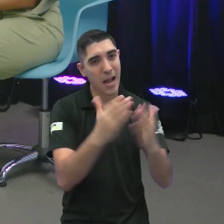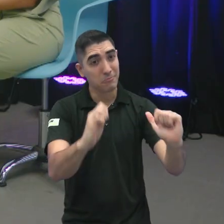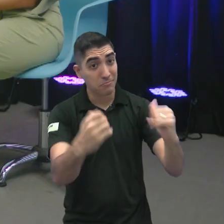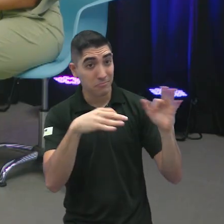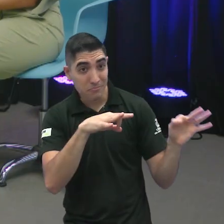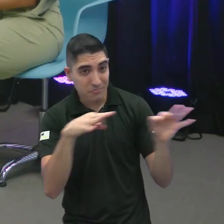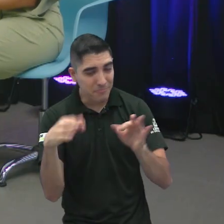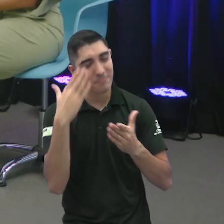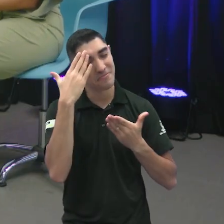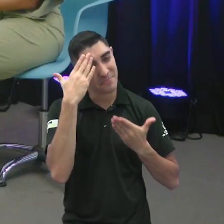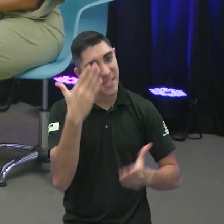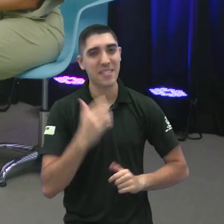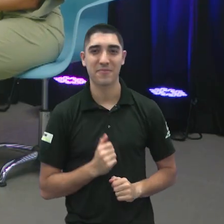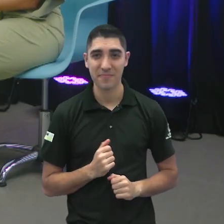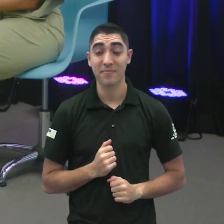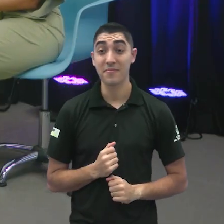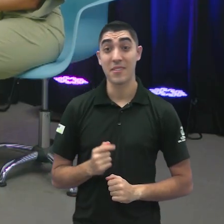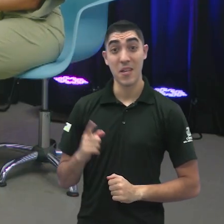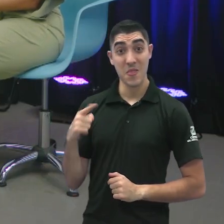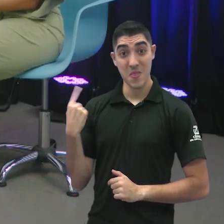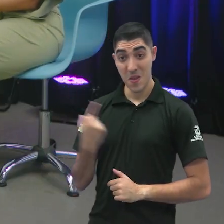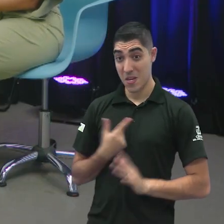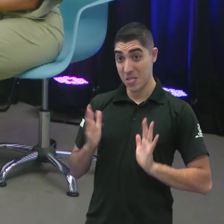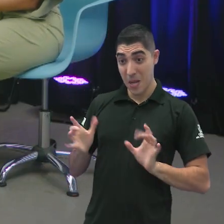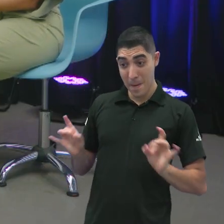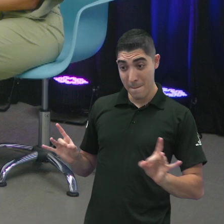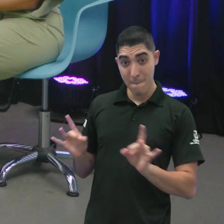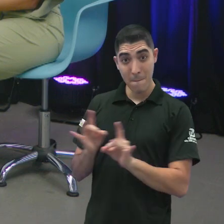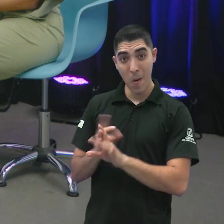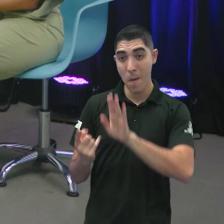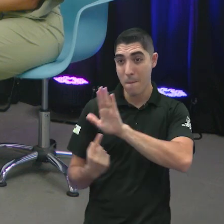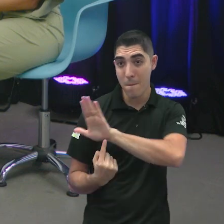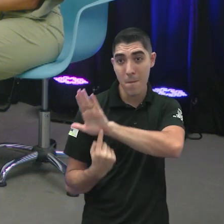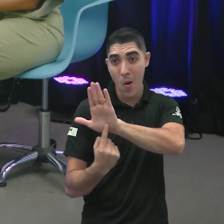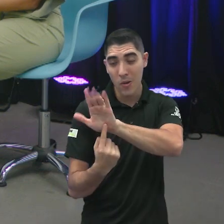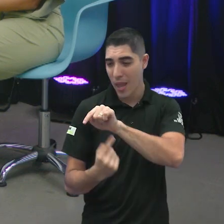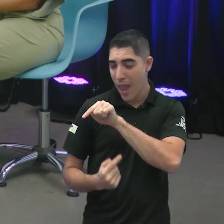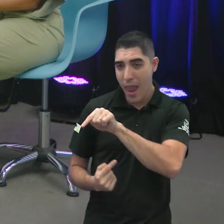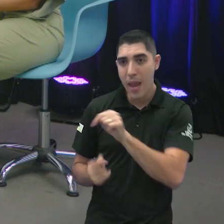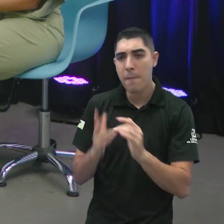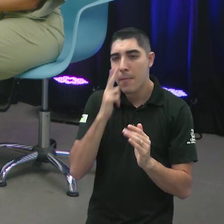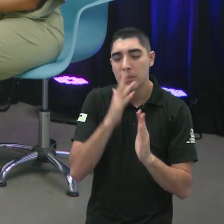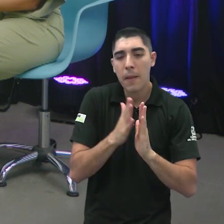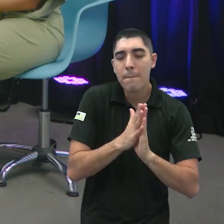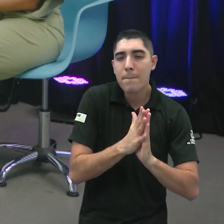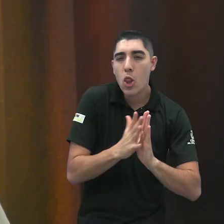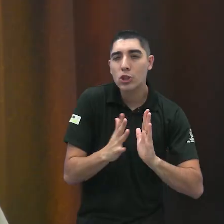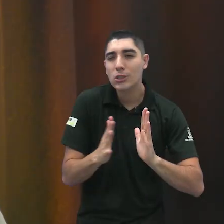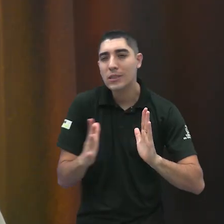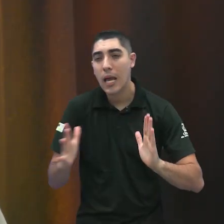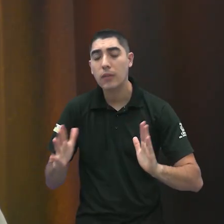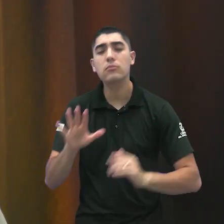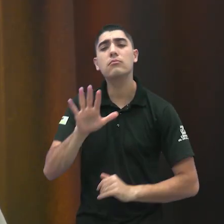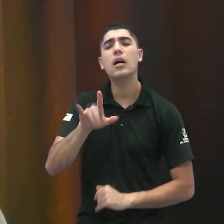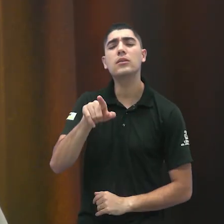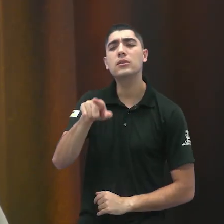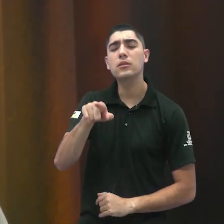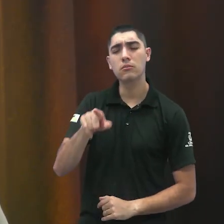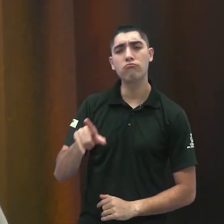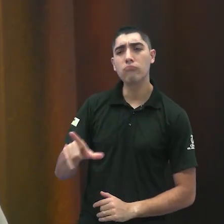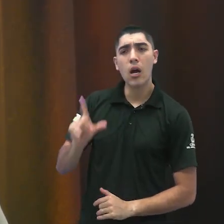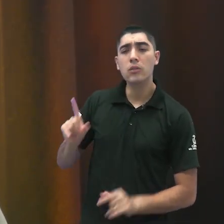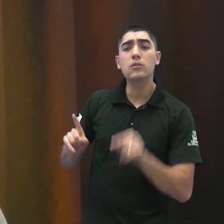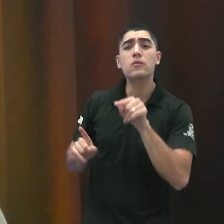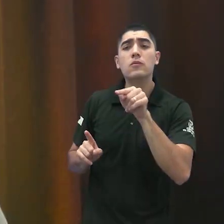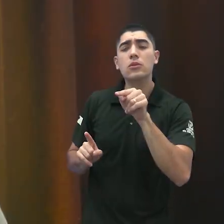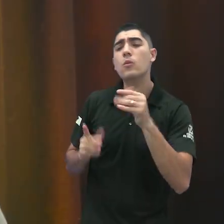nos assistindo. Nós já estamos todas equipadas aqui para mostrar todas as etapas de um processo, né? Sim. Antes da gente começar,